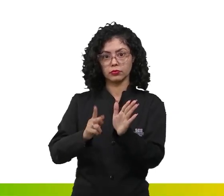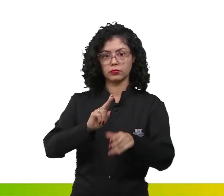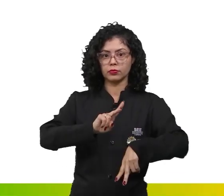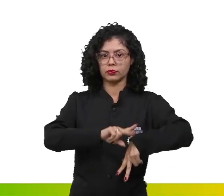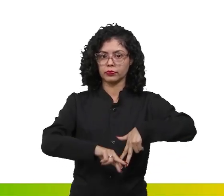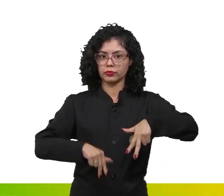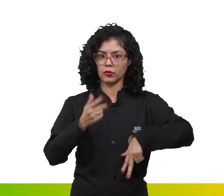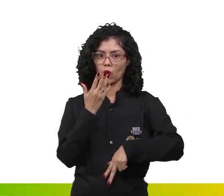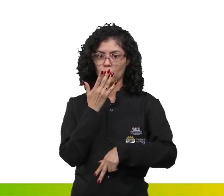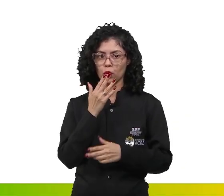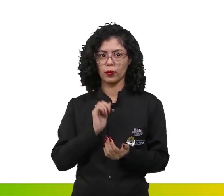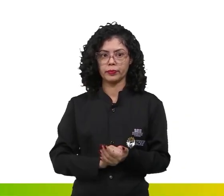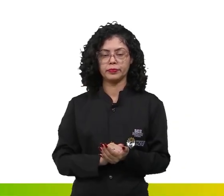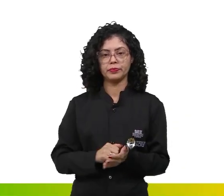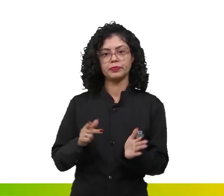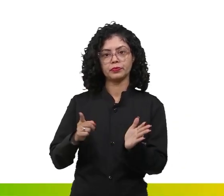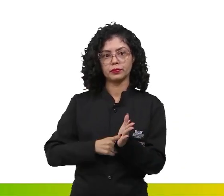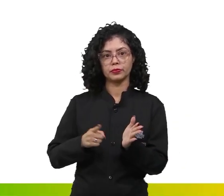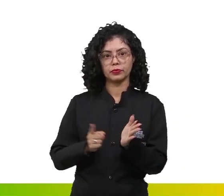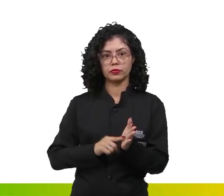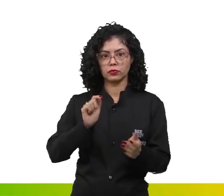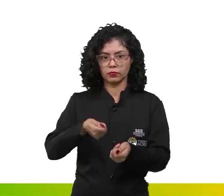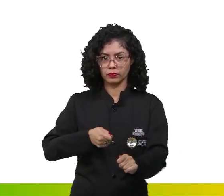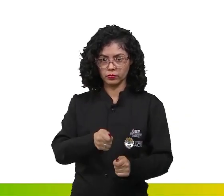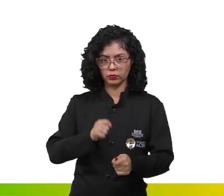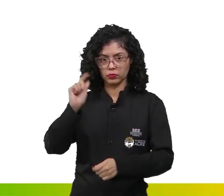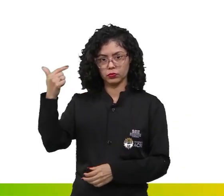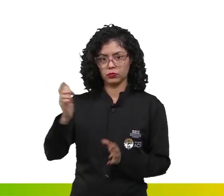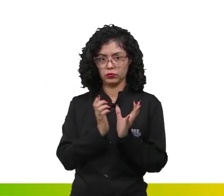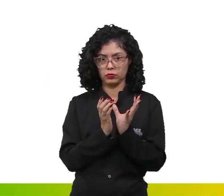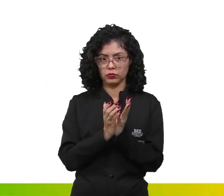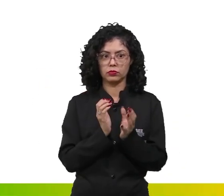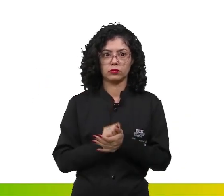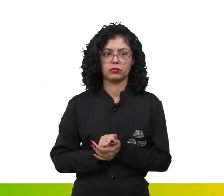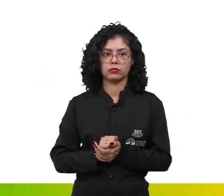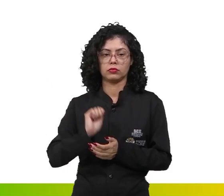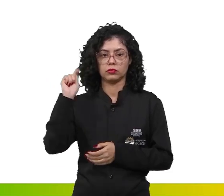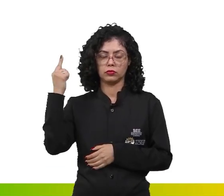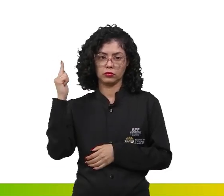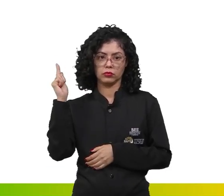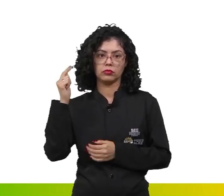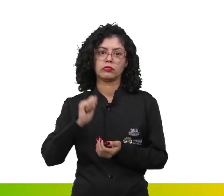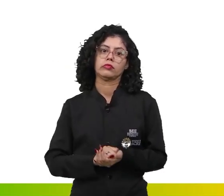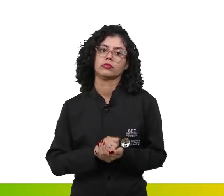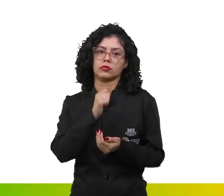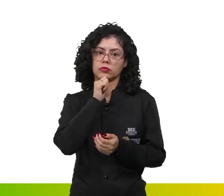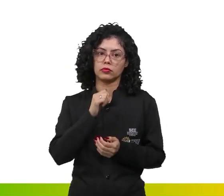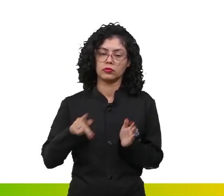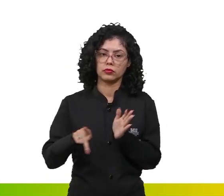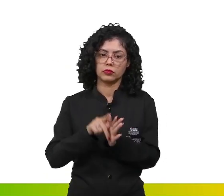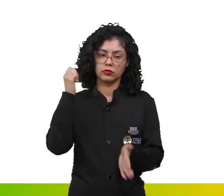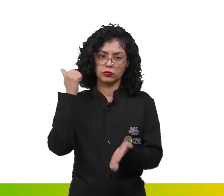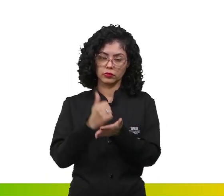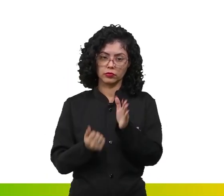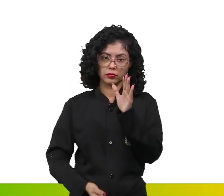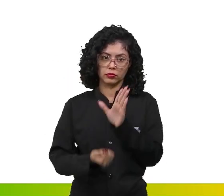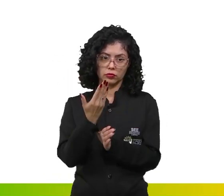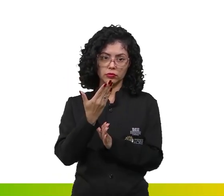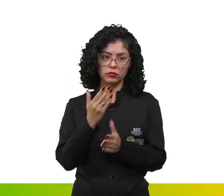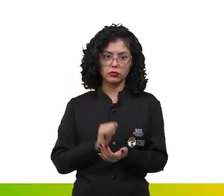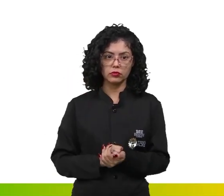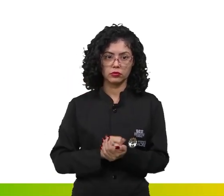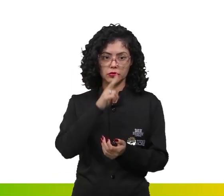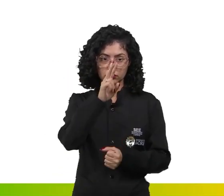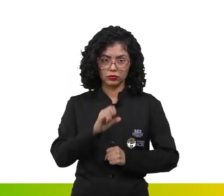branca dominava os demais grupos. No plano geográfico, essa segregação se concretizou por meio